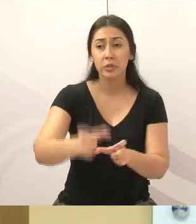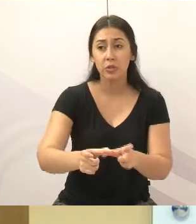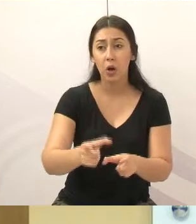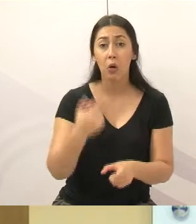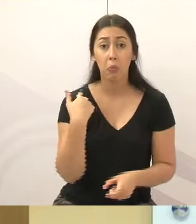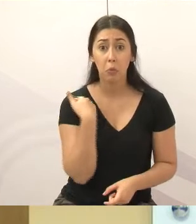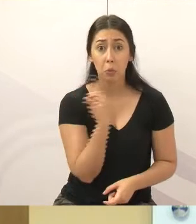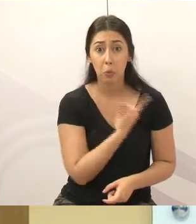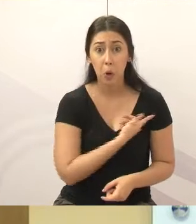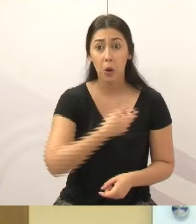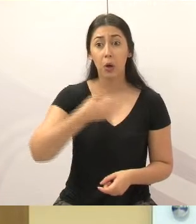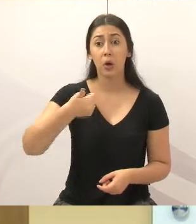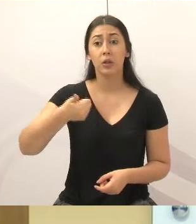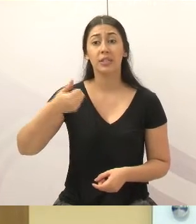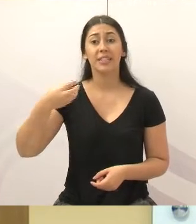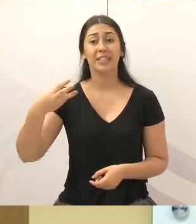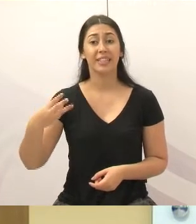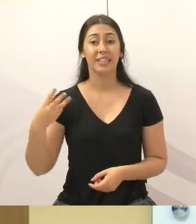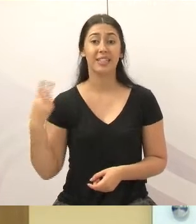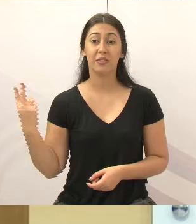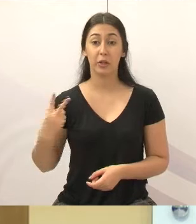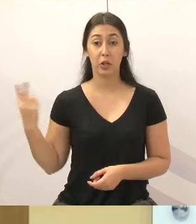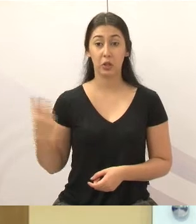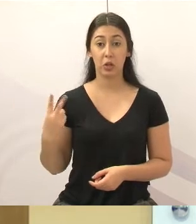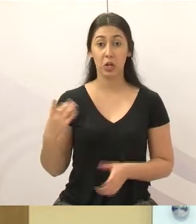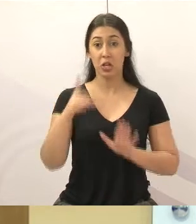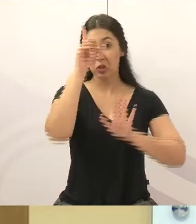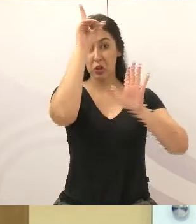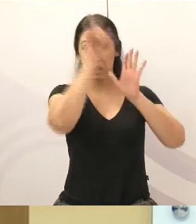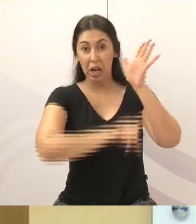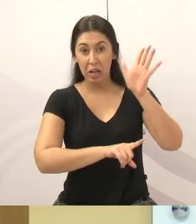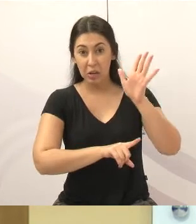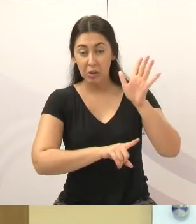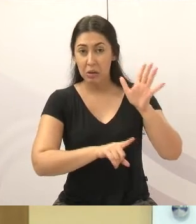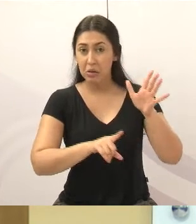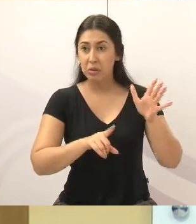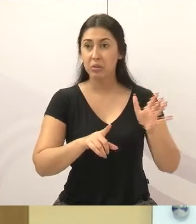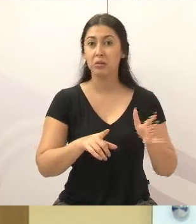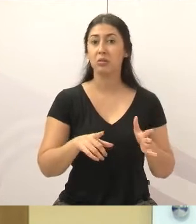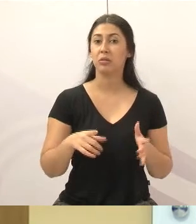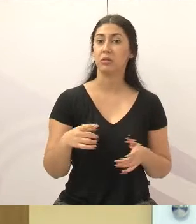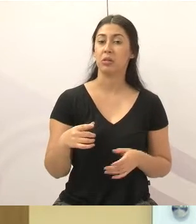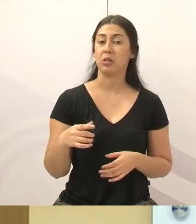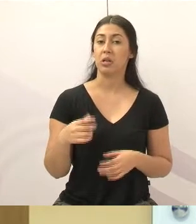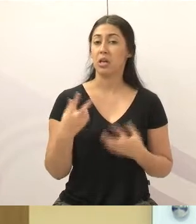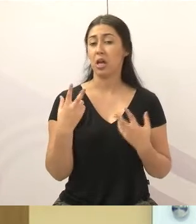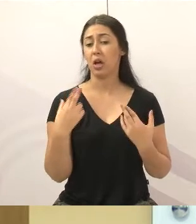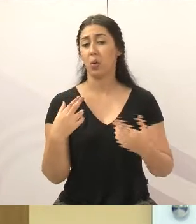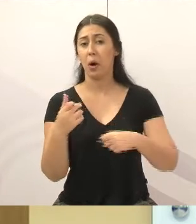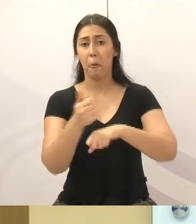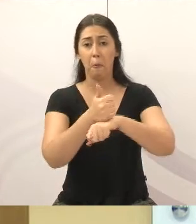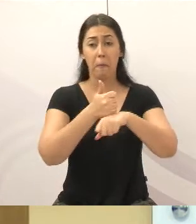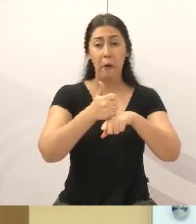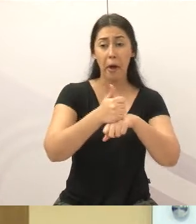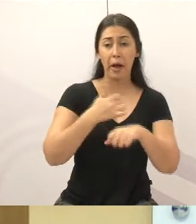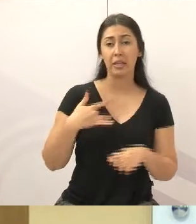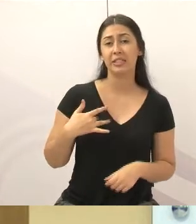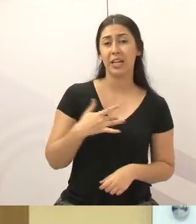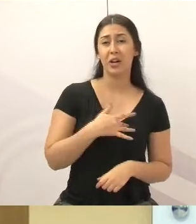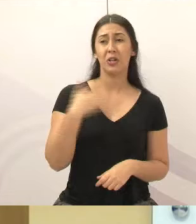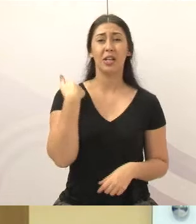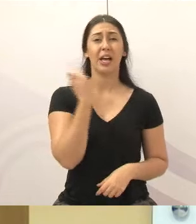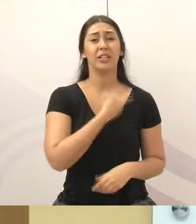como vereadores, nós não temos o direito, assim como diversos e milhares de profissionais de saúde, de ficar nas nossas